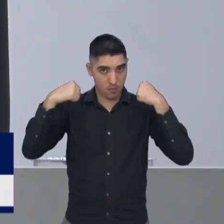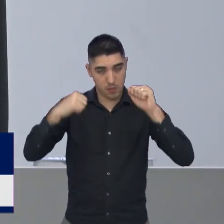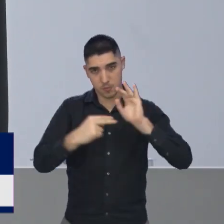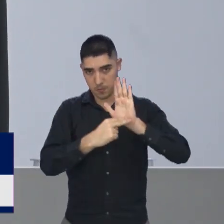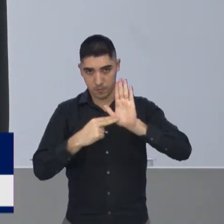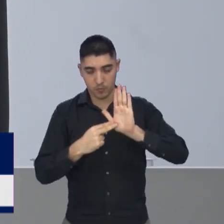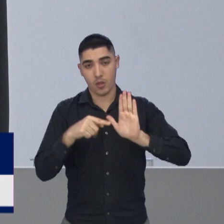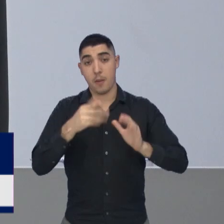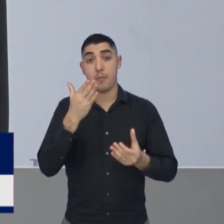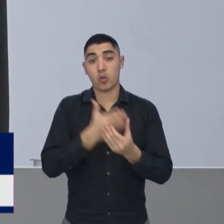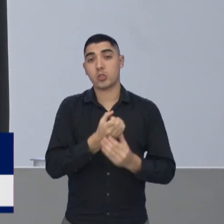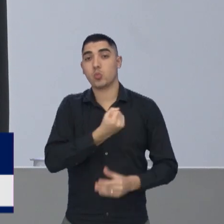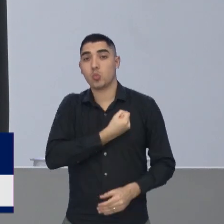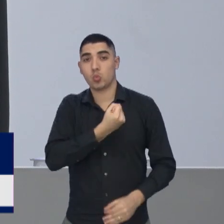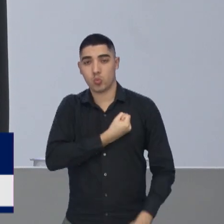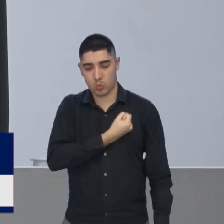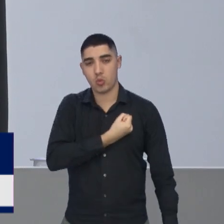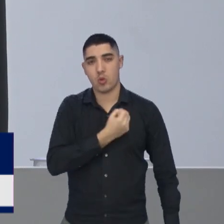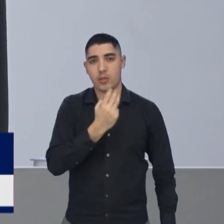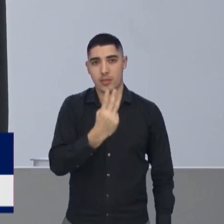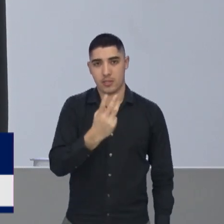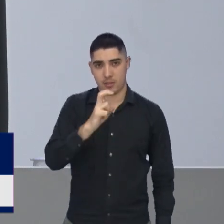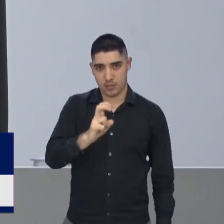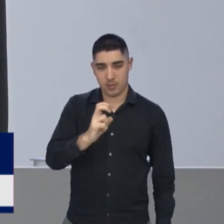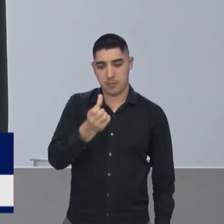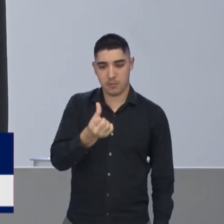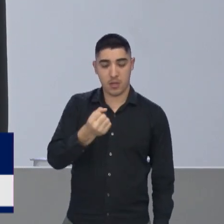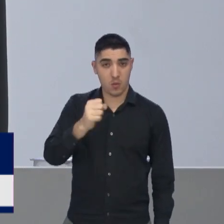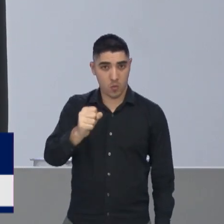ao processo de número